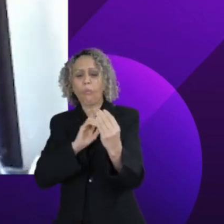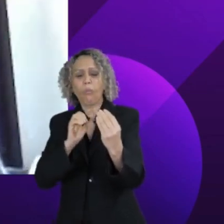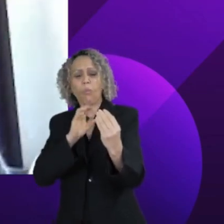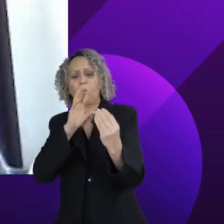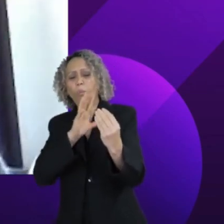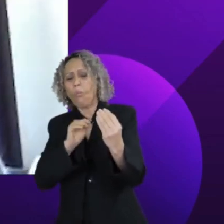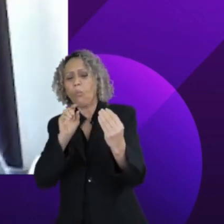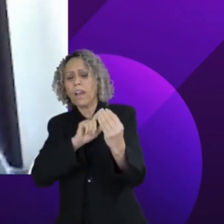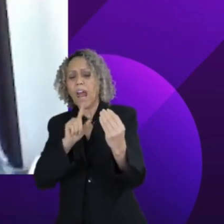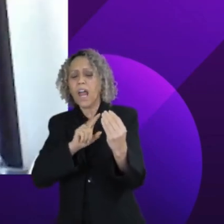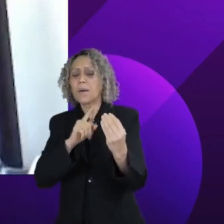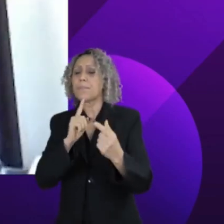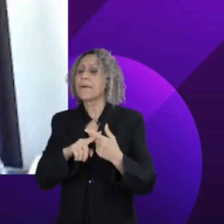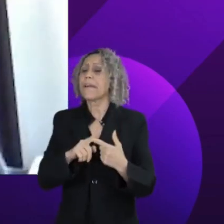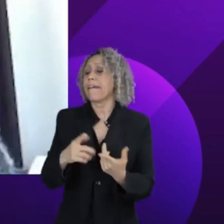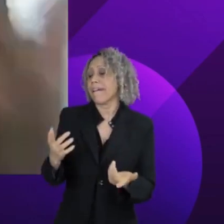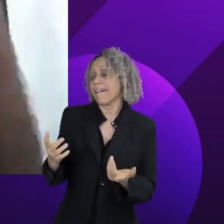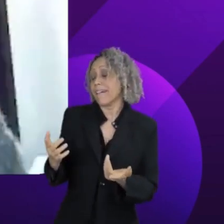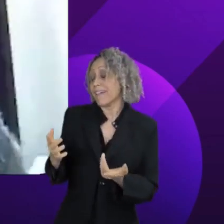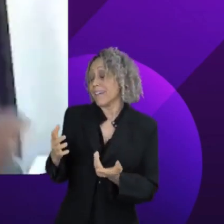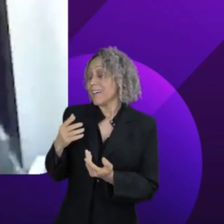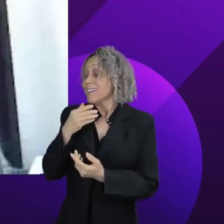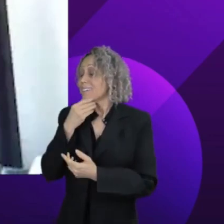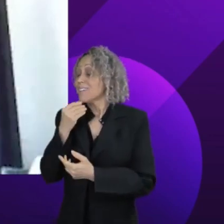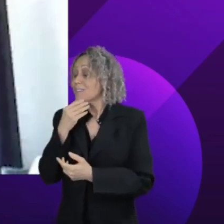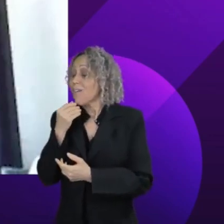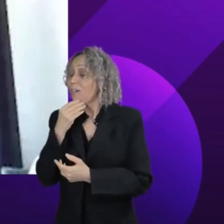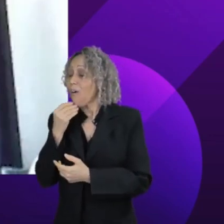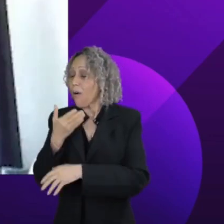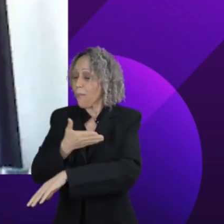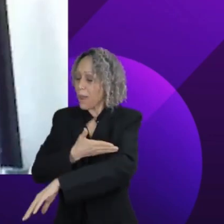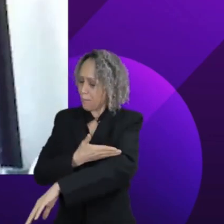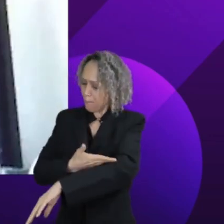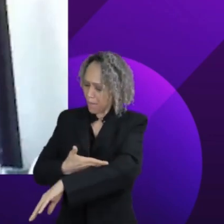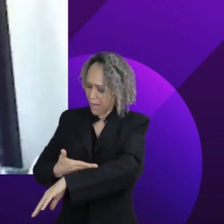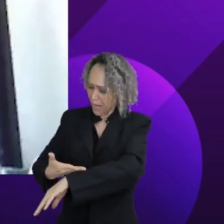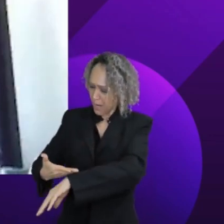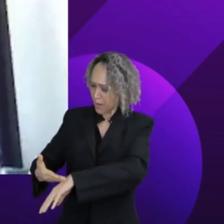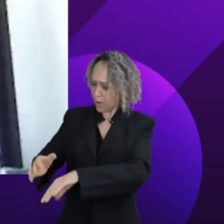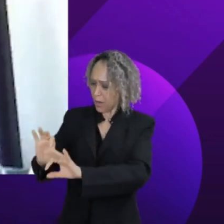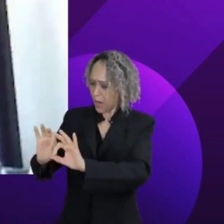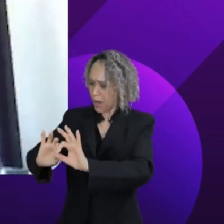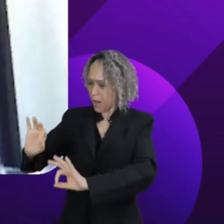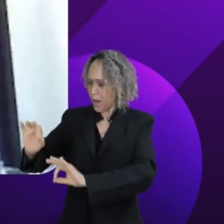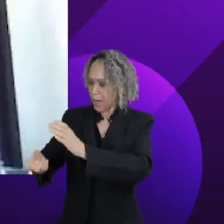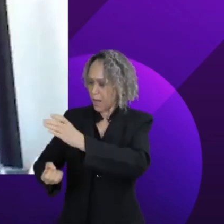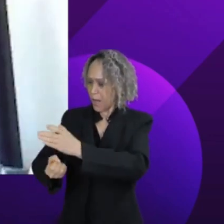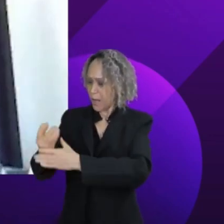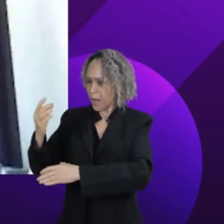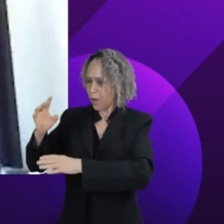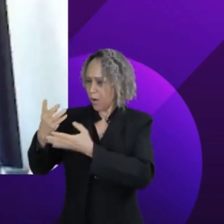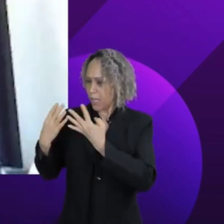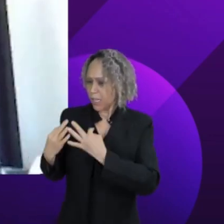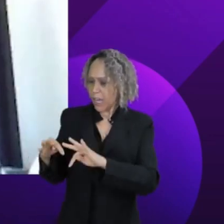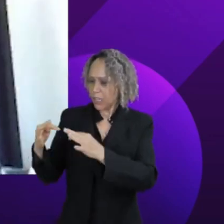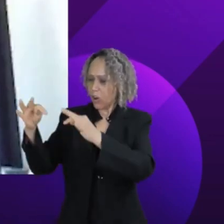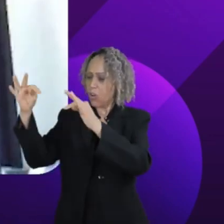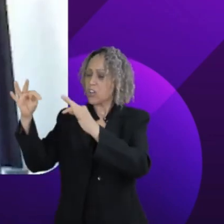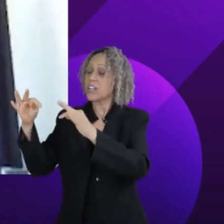homens. Então a gente vê pessoas serem acusadas injustamente pela tecnologia do reconhecimento facial